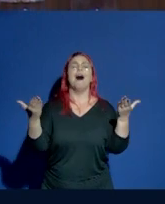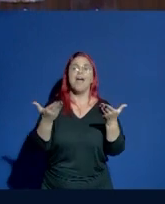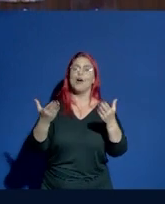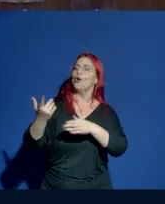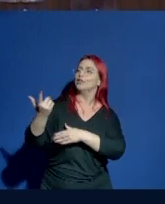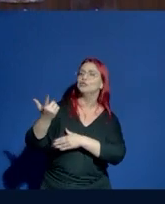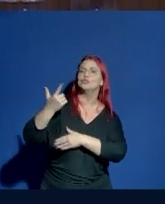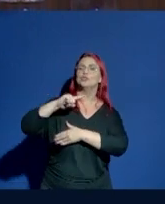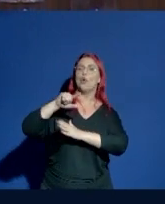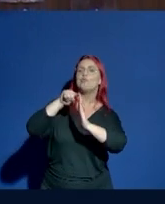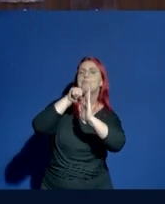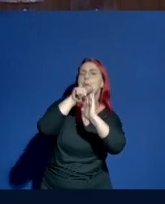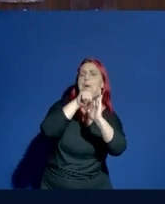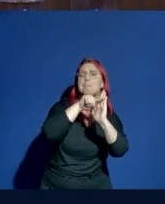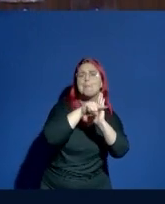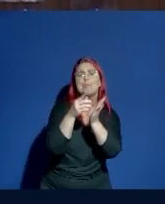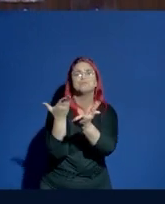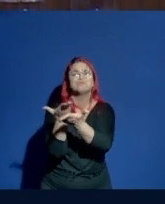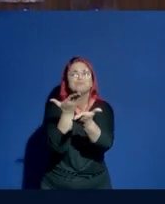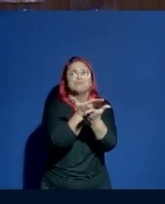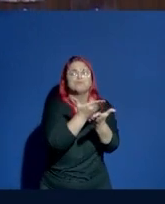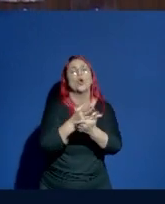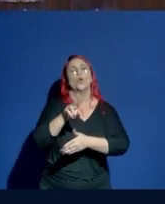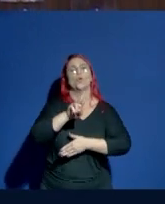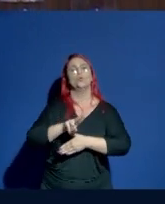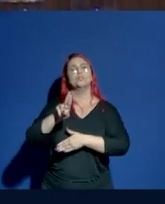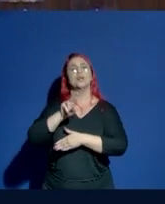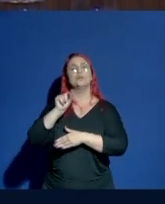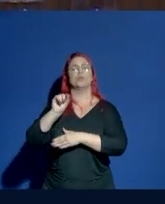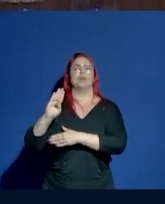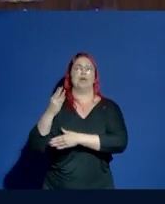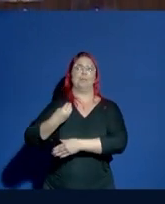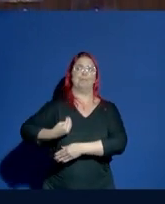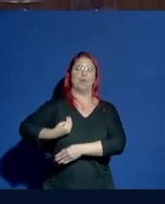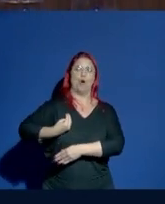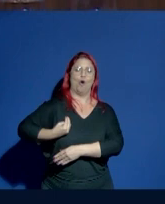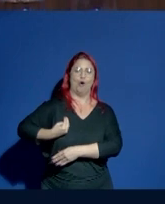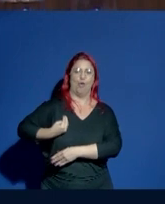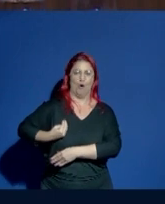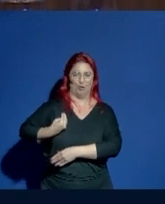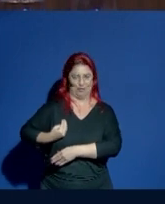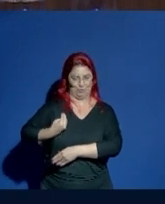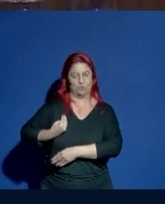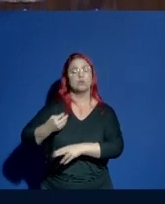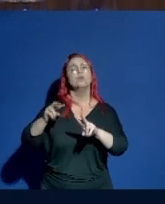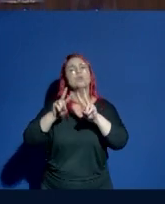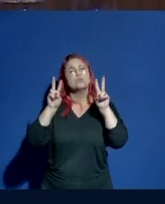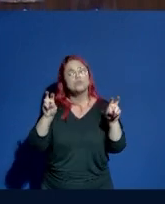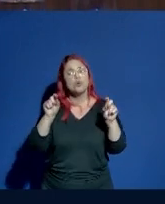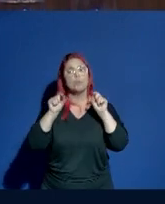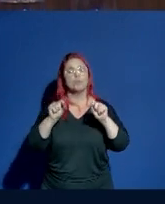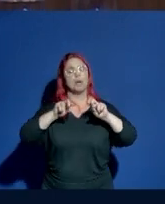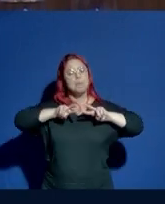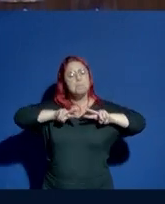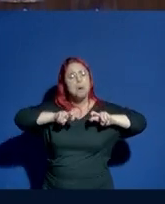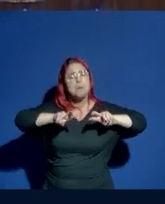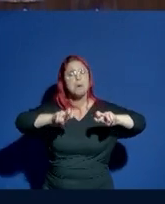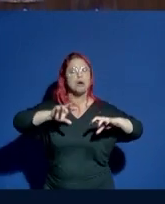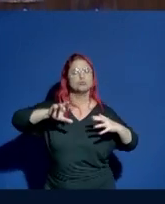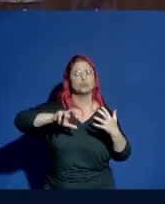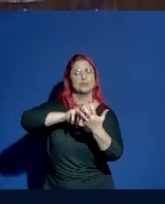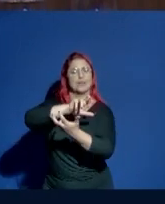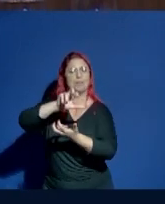então, novamente a utilização de biológico, né, puxado por essa parte de